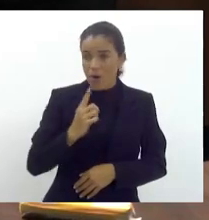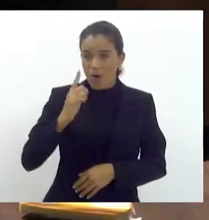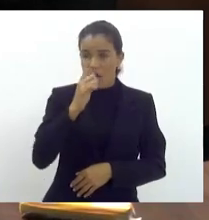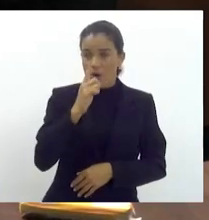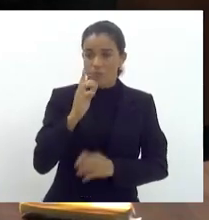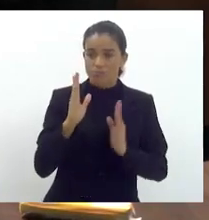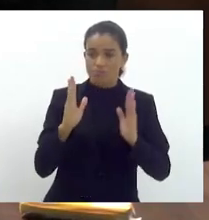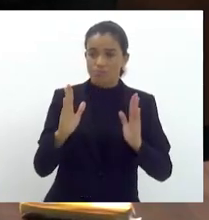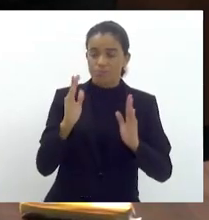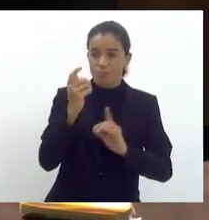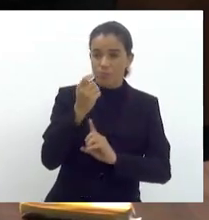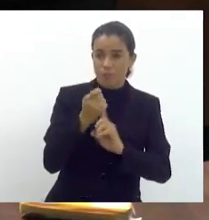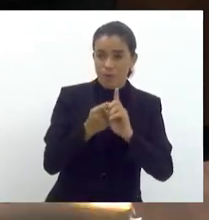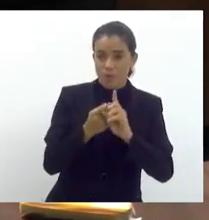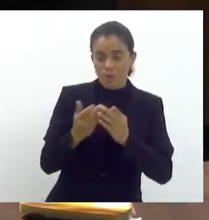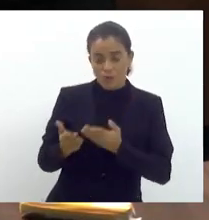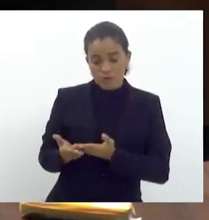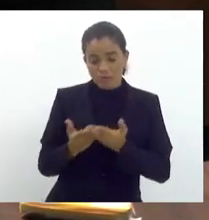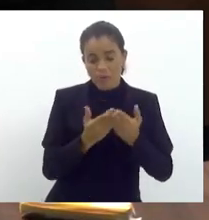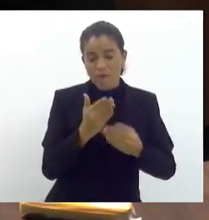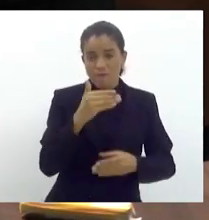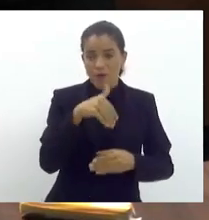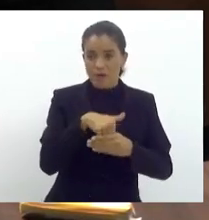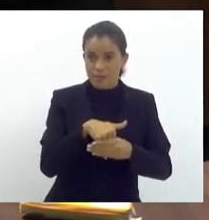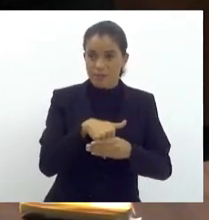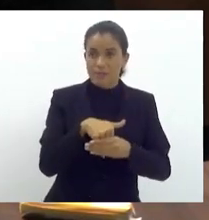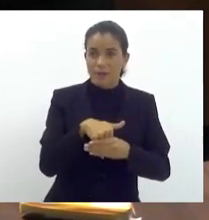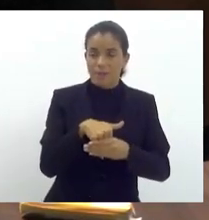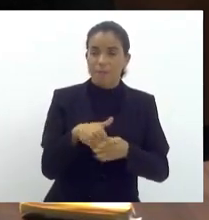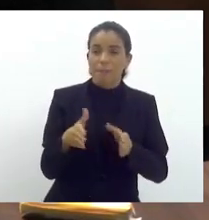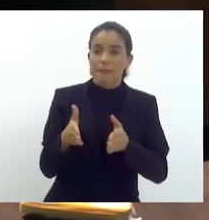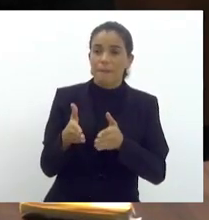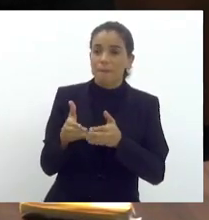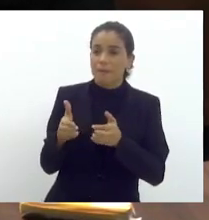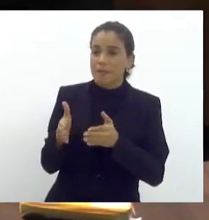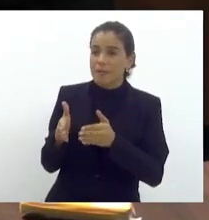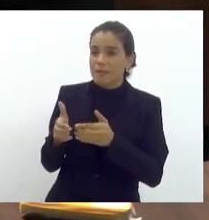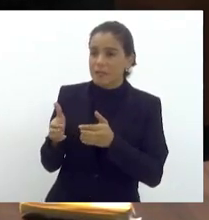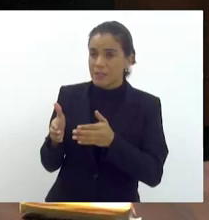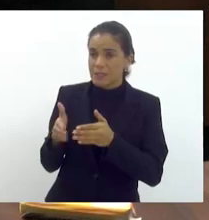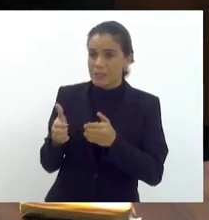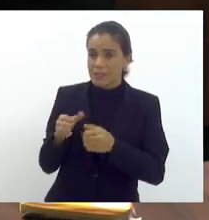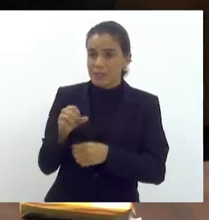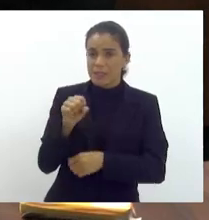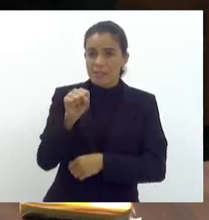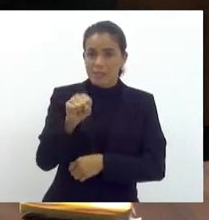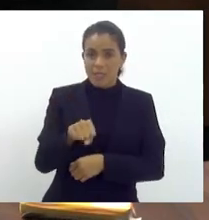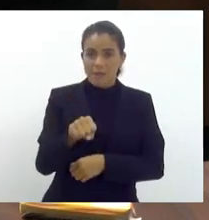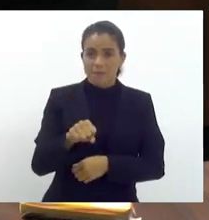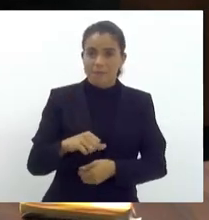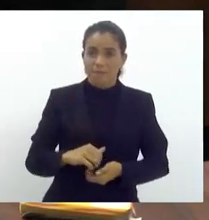estamos encaminhando a votação pedindo voto sim